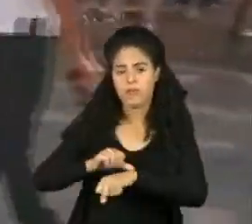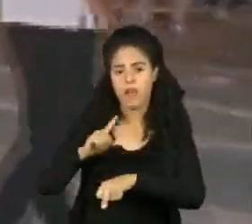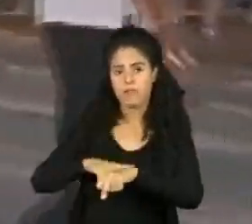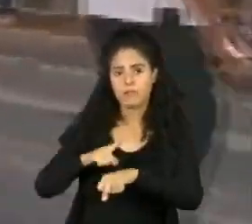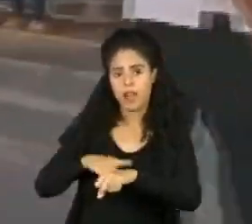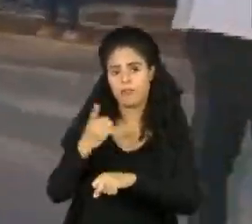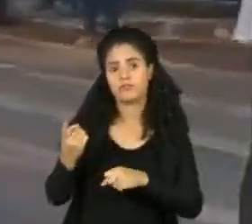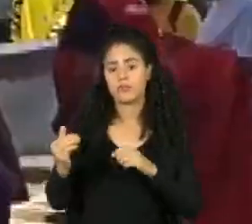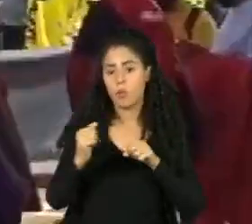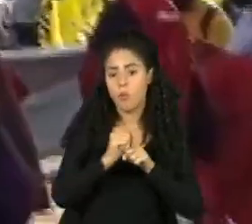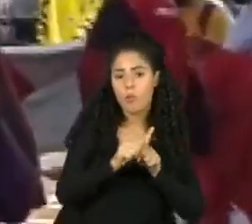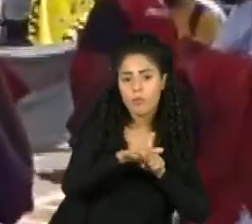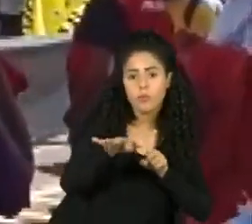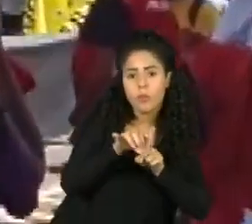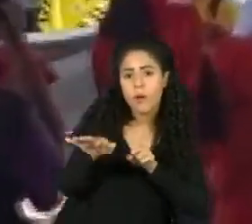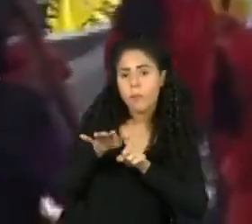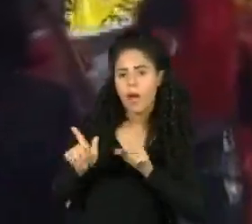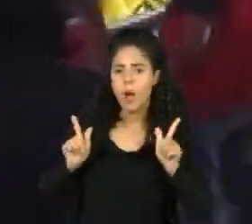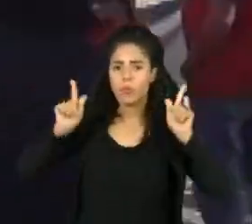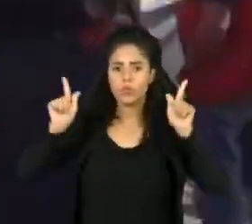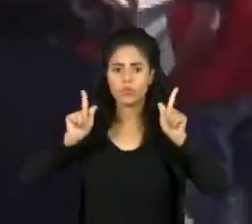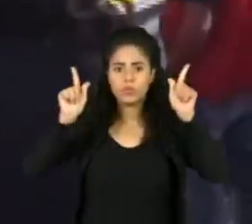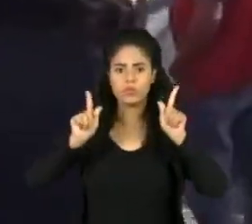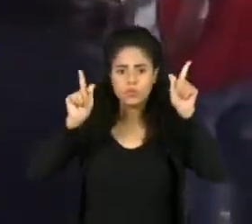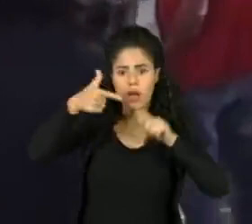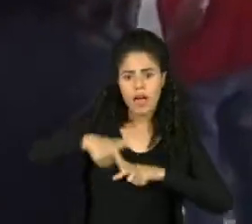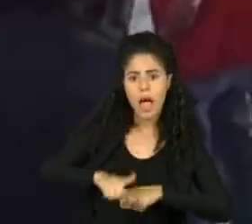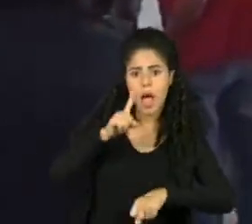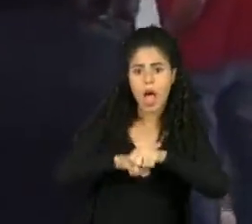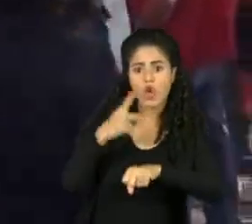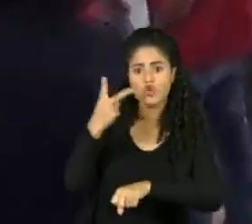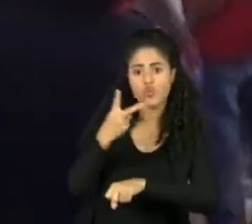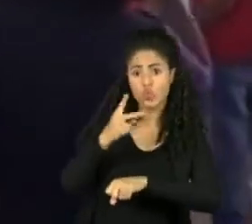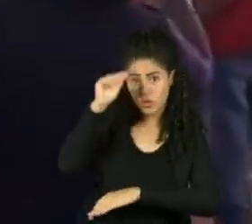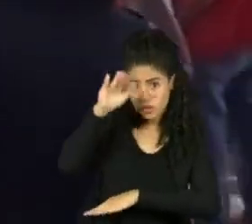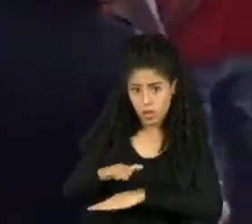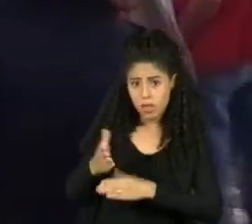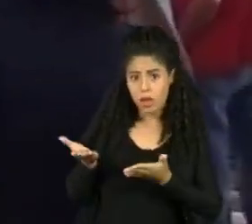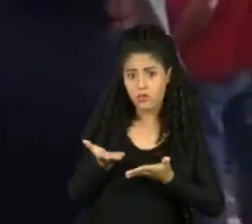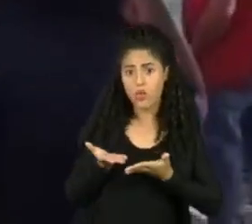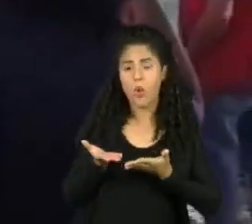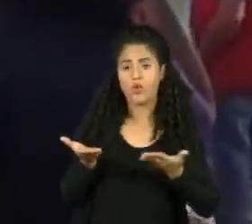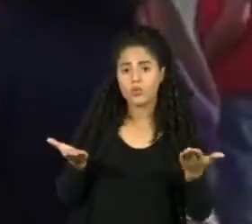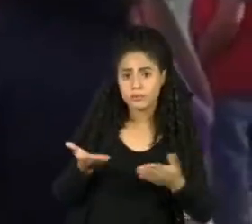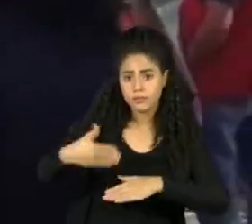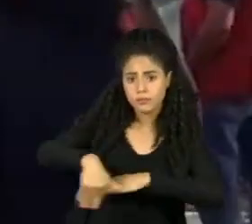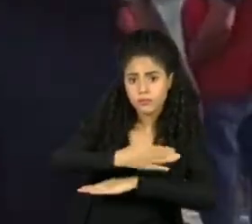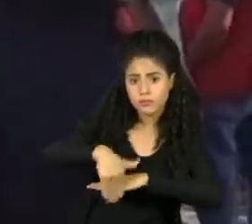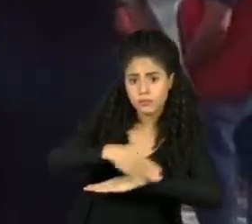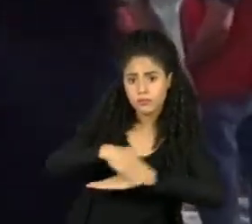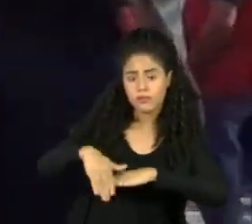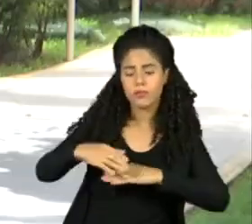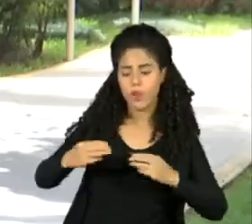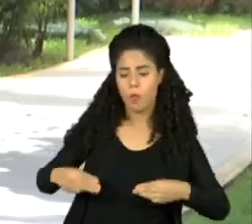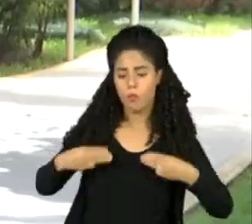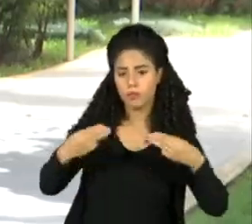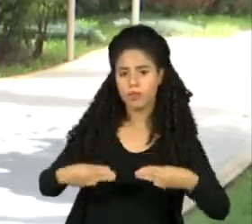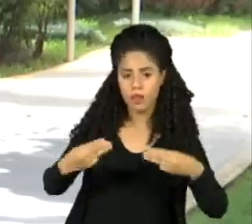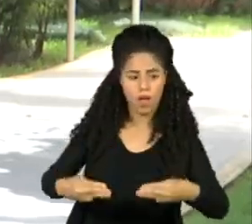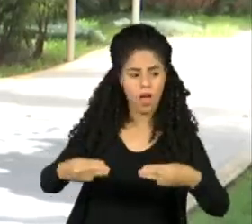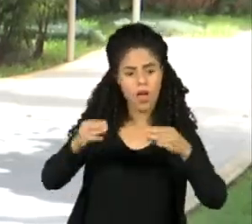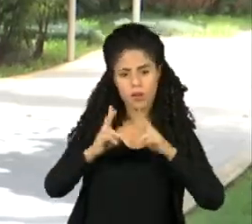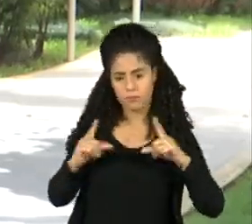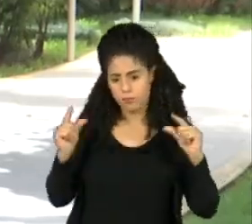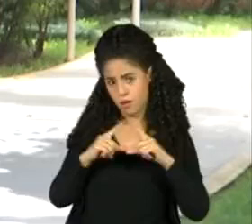Central, outro protesto deve acontecer às 2 da tarde de hoje, em frente à Esplanada dos Ministérios, também